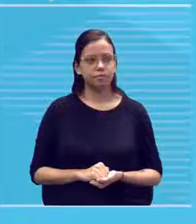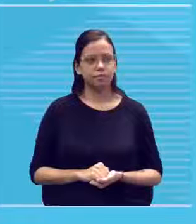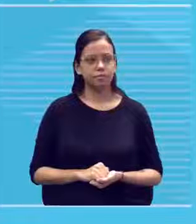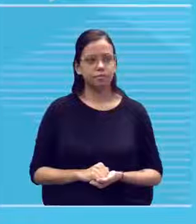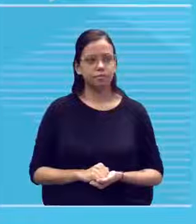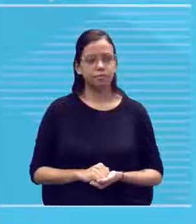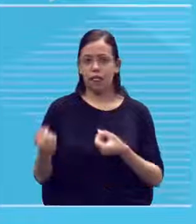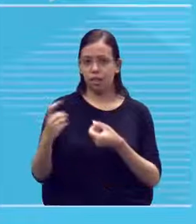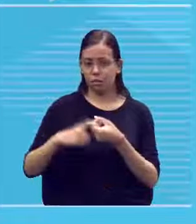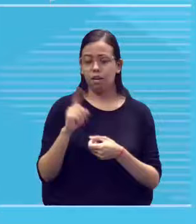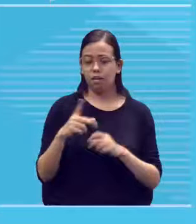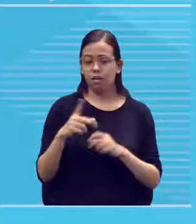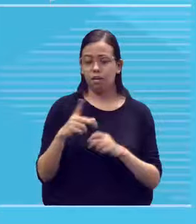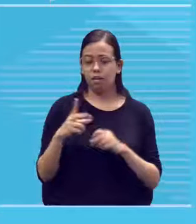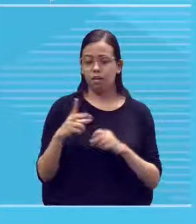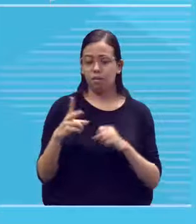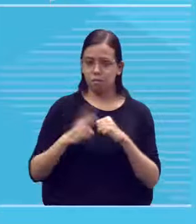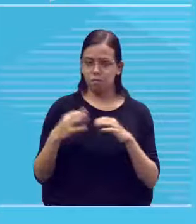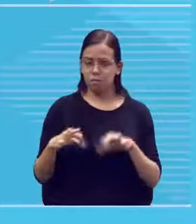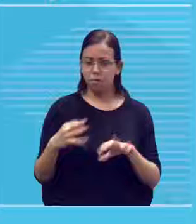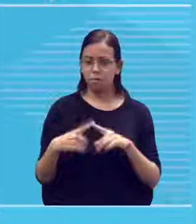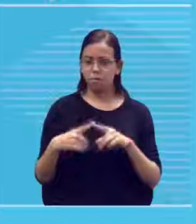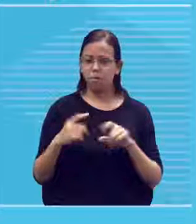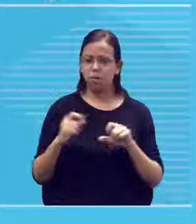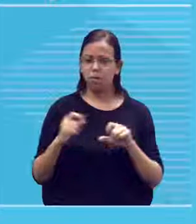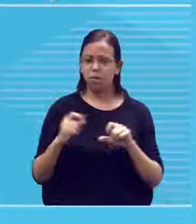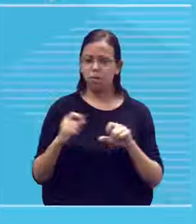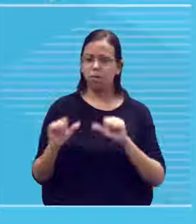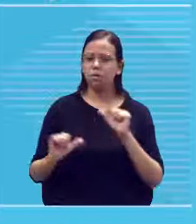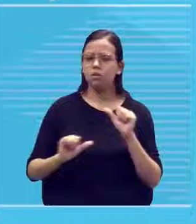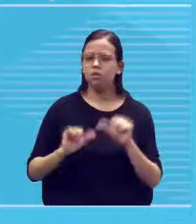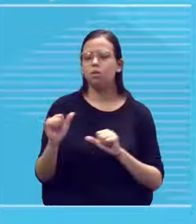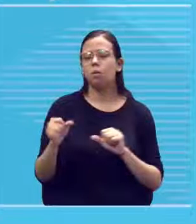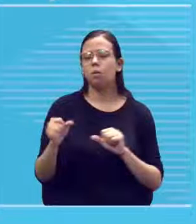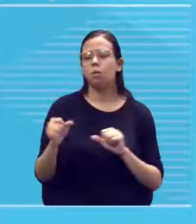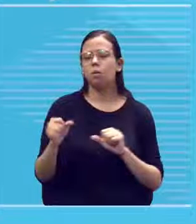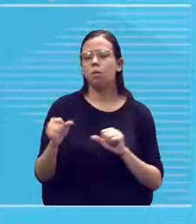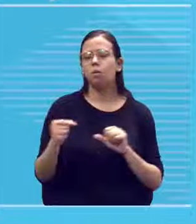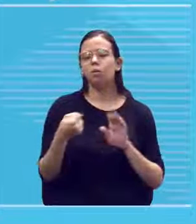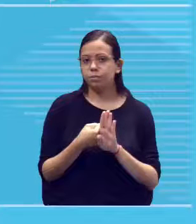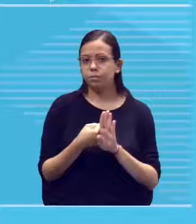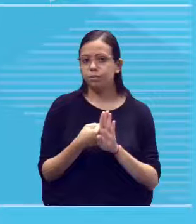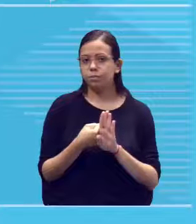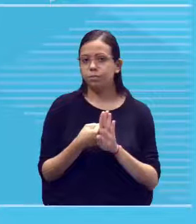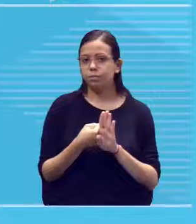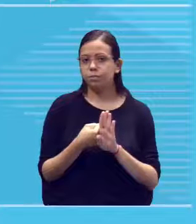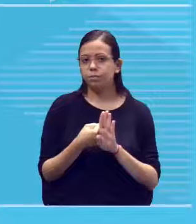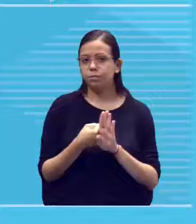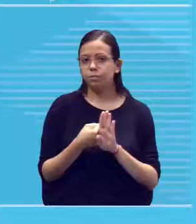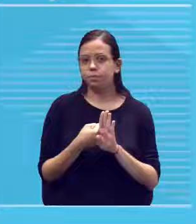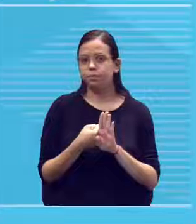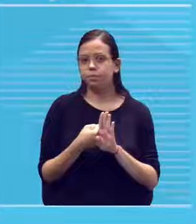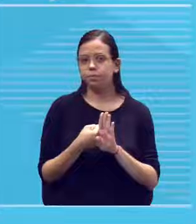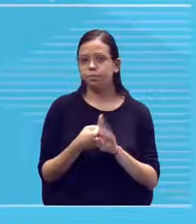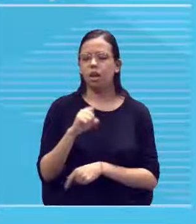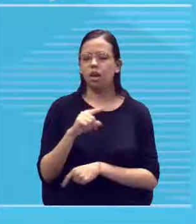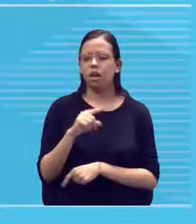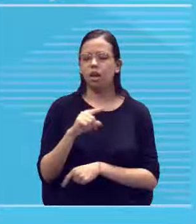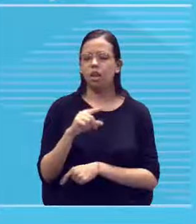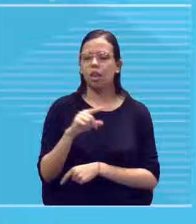se não é verbo E por que que você transformou aqui em substantivo é o que chamo de nominalização